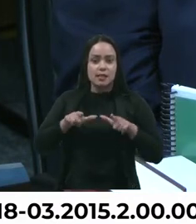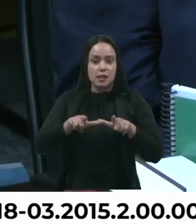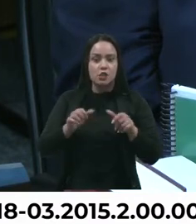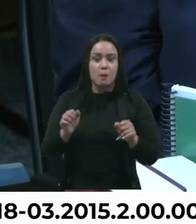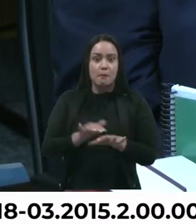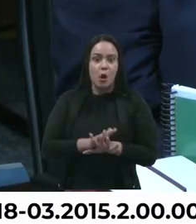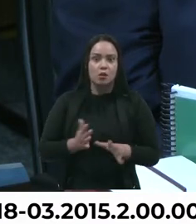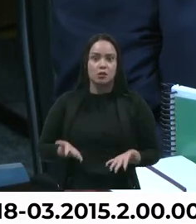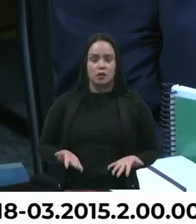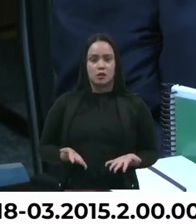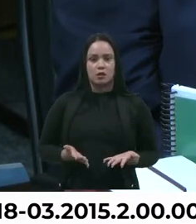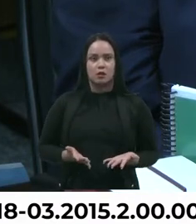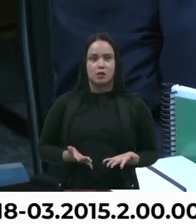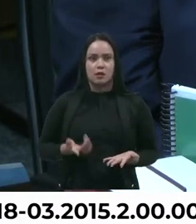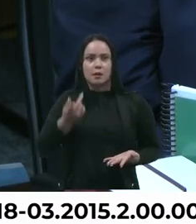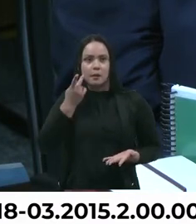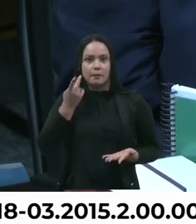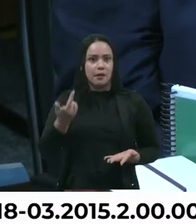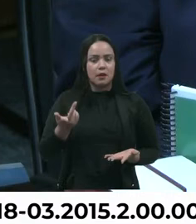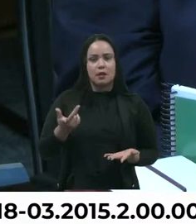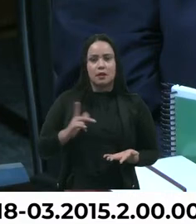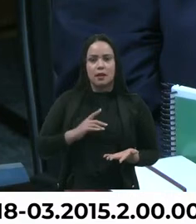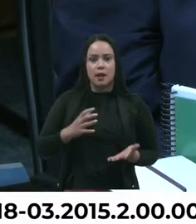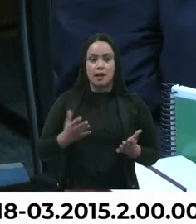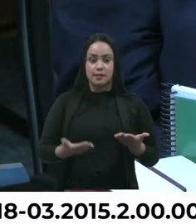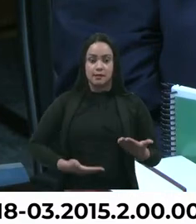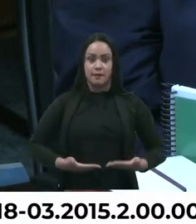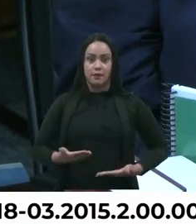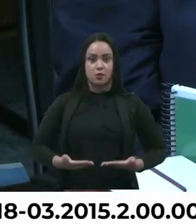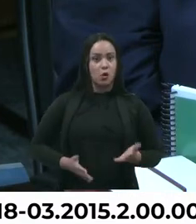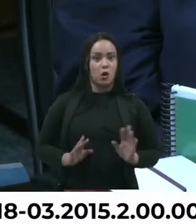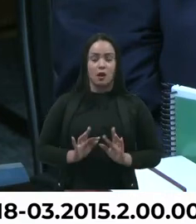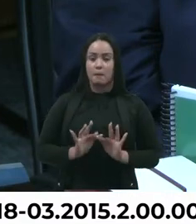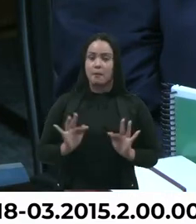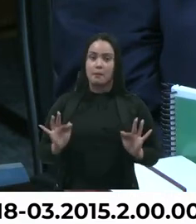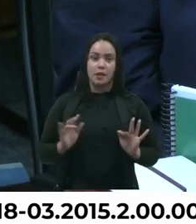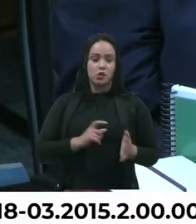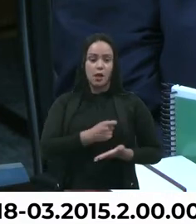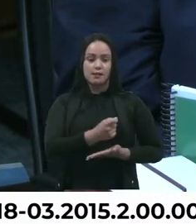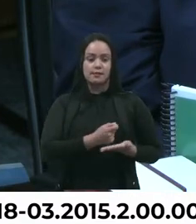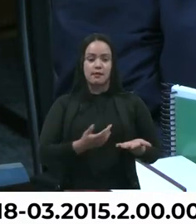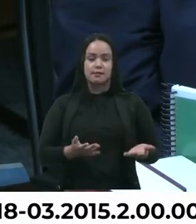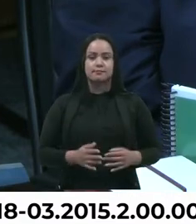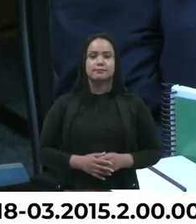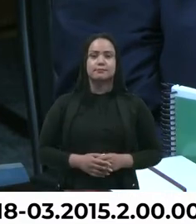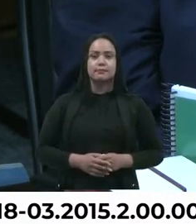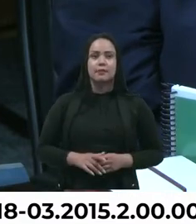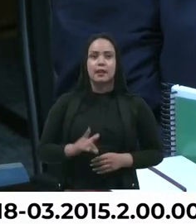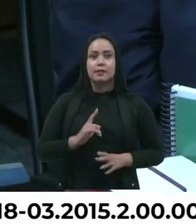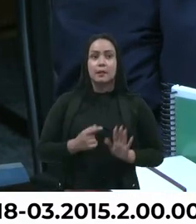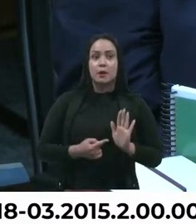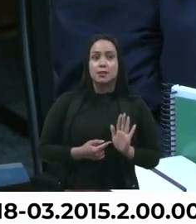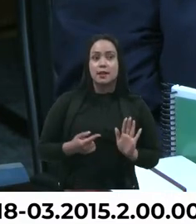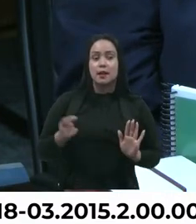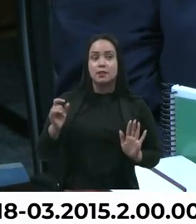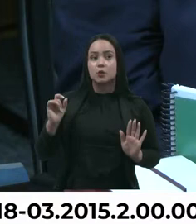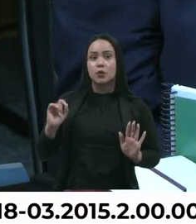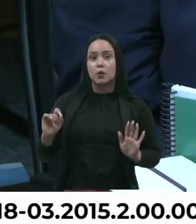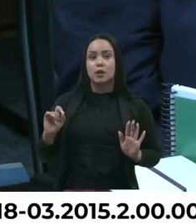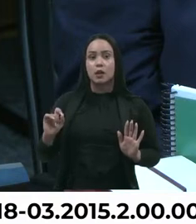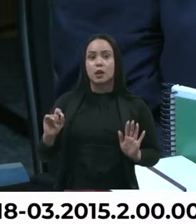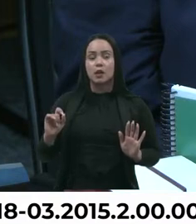pronta para que a servidora simplesmente assinasse. O que restou demonstrado aqui foi